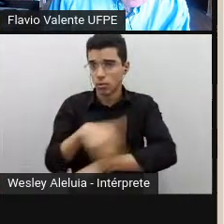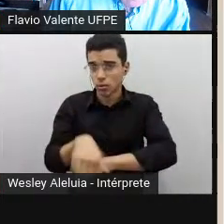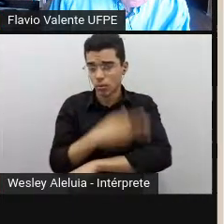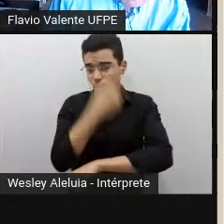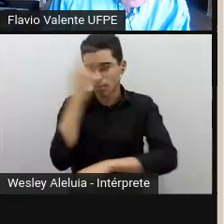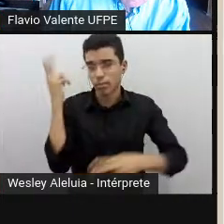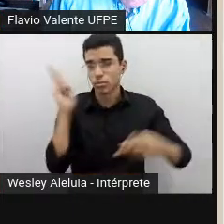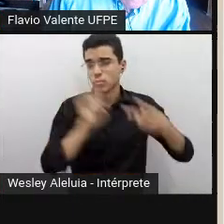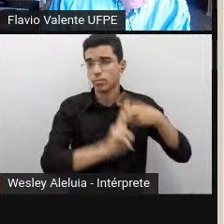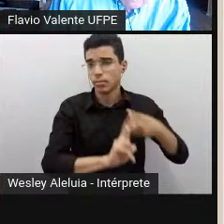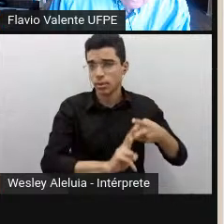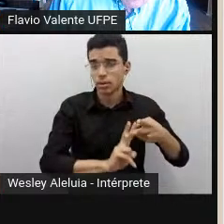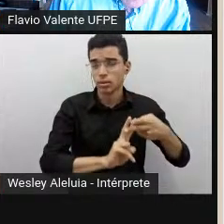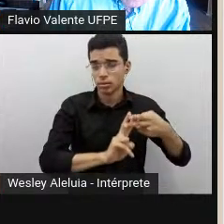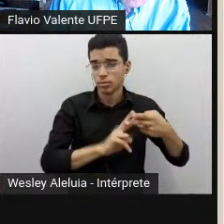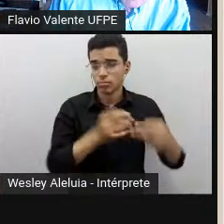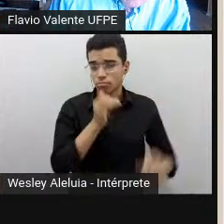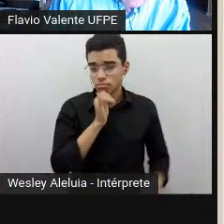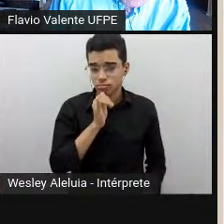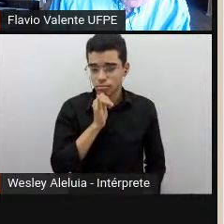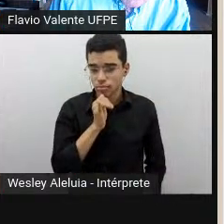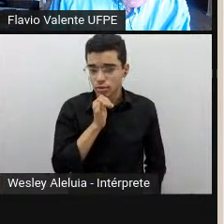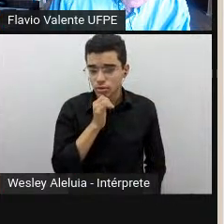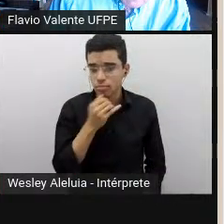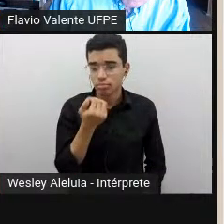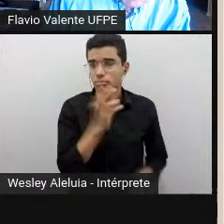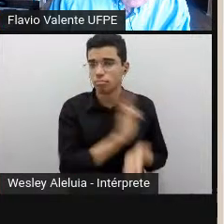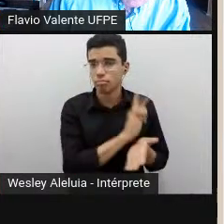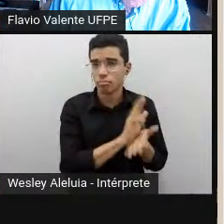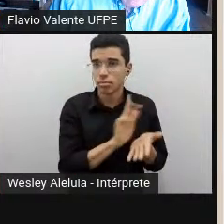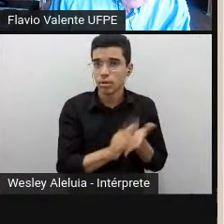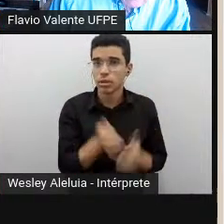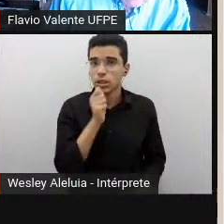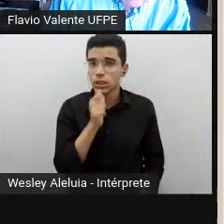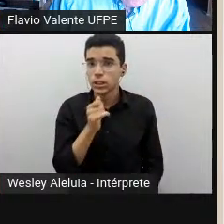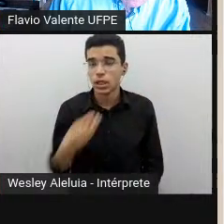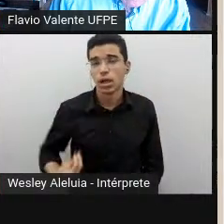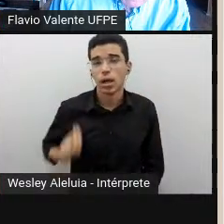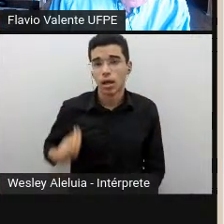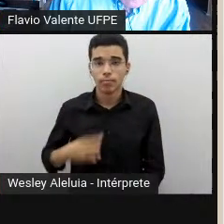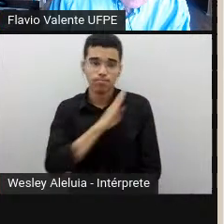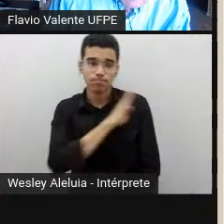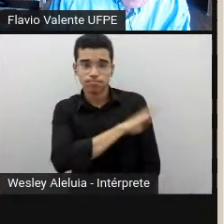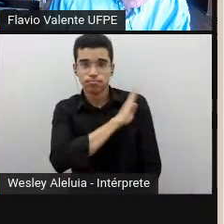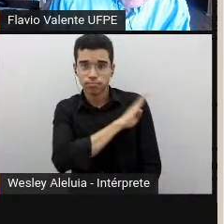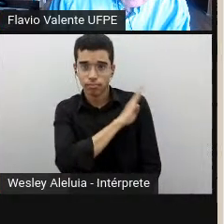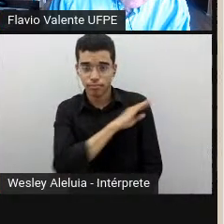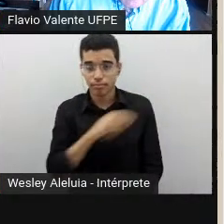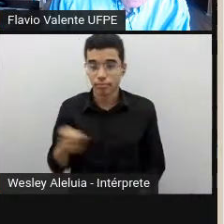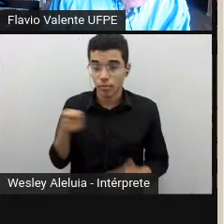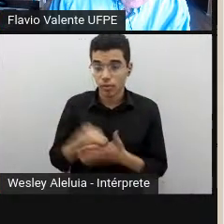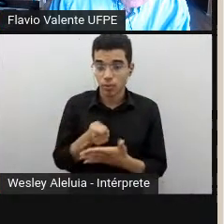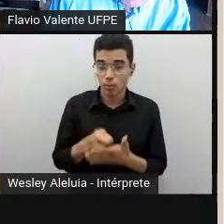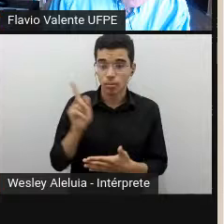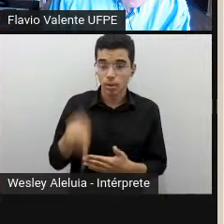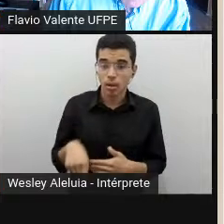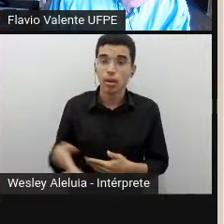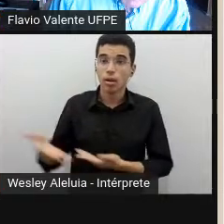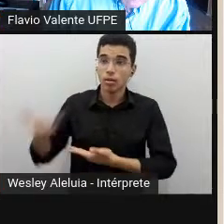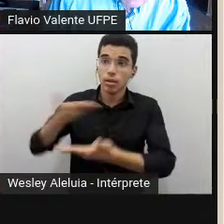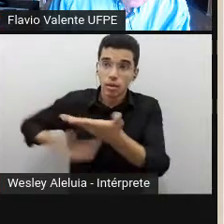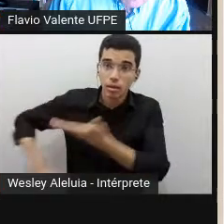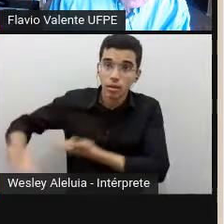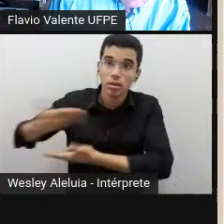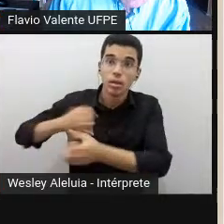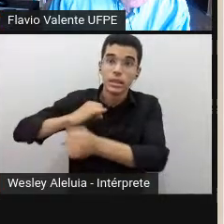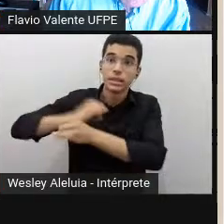encarcerados e coisas desse tipo. E outro, e a última, seria a obrigação de cooperar internacionalmente. O país tem que cooperar internacionalmente